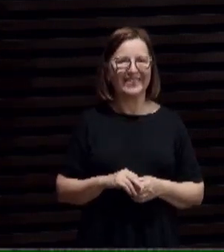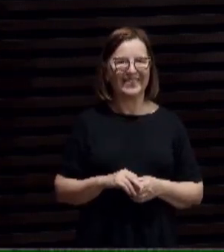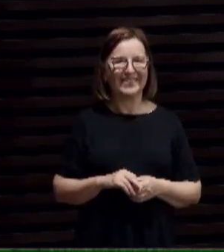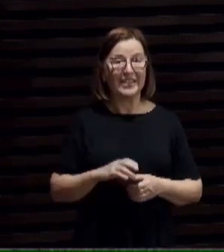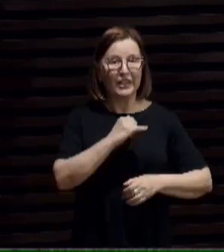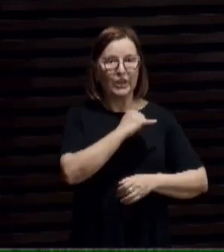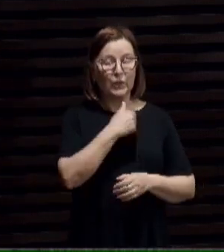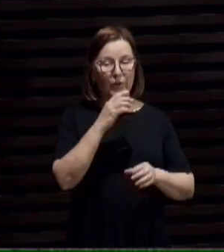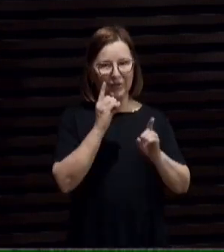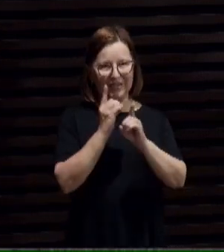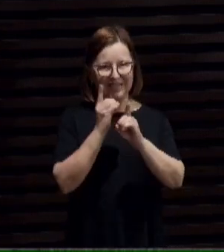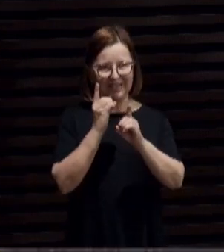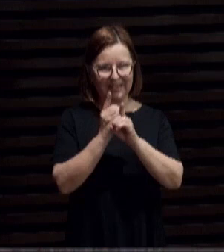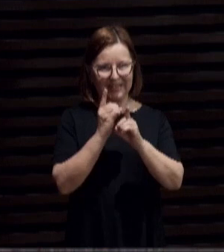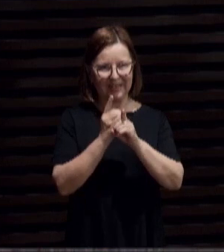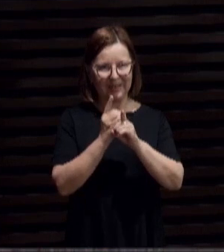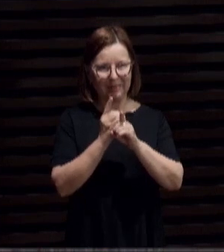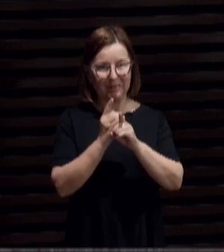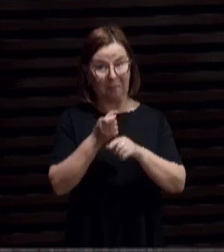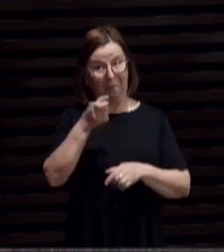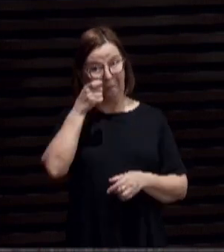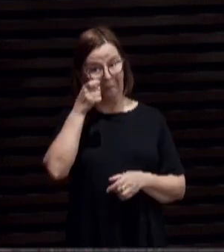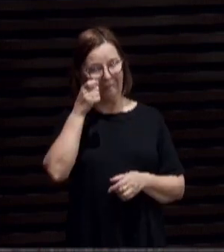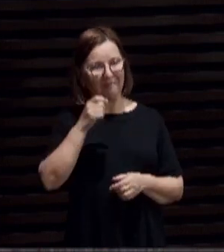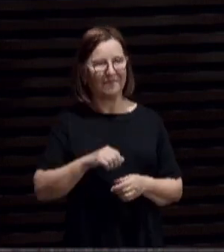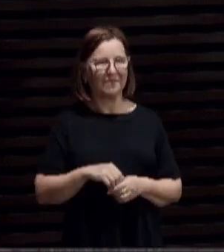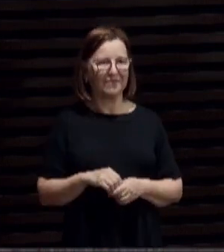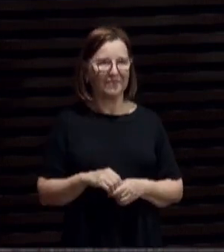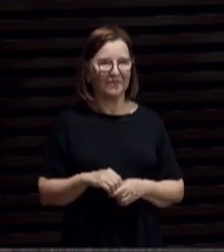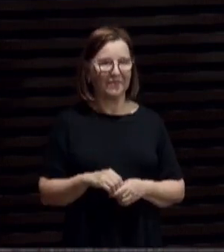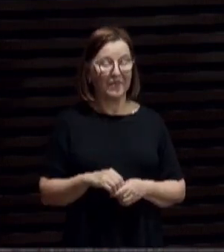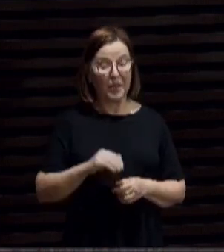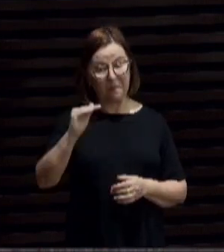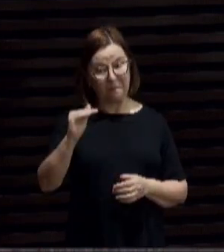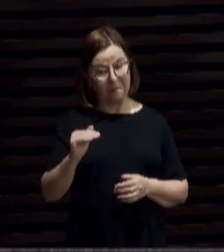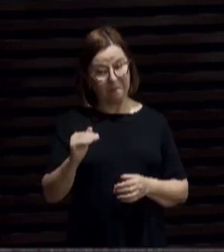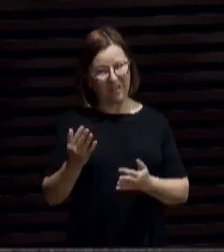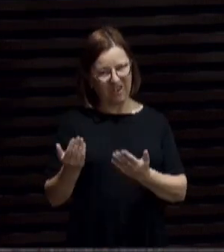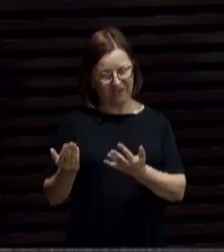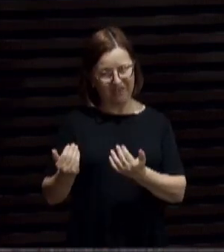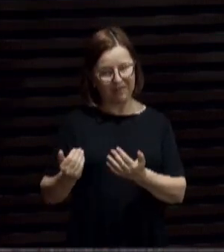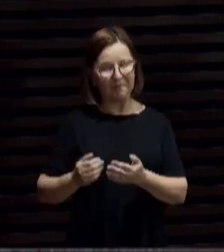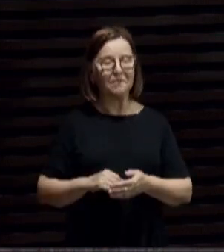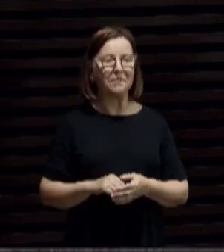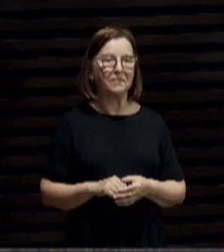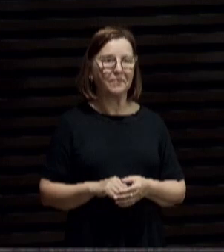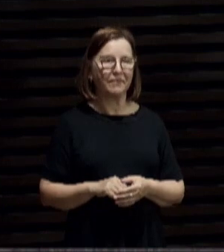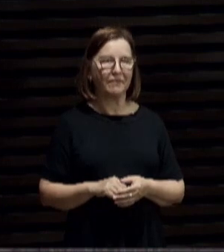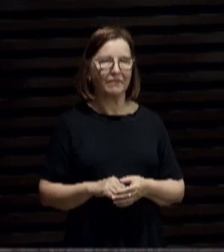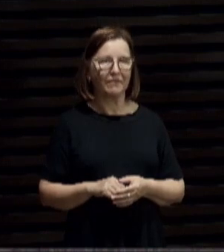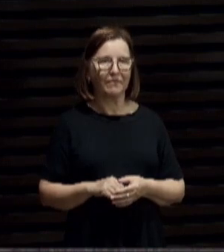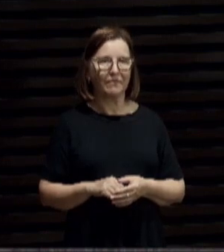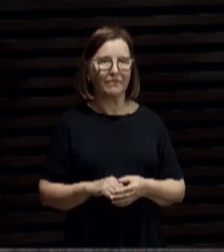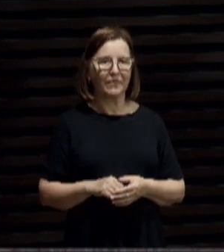João era um discípulo muito interessante. Ele era o caçula dos discípulos. Ele estava sempre